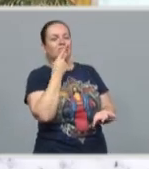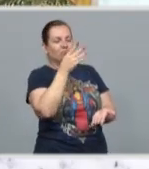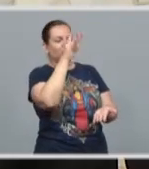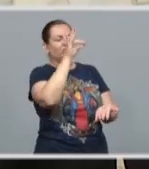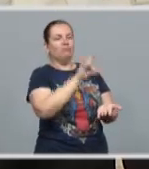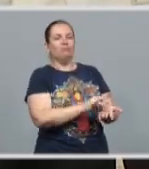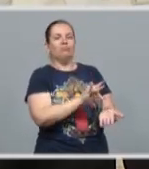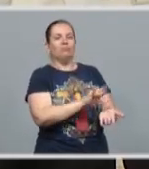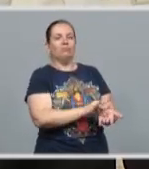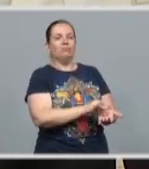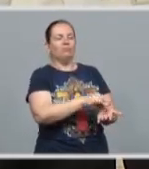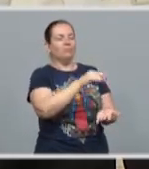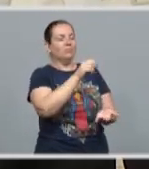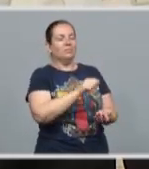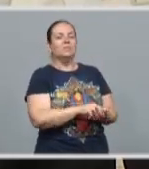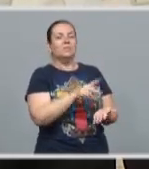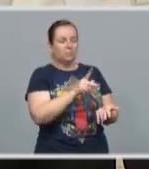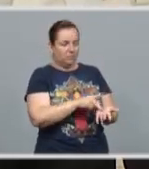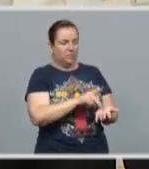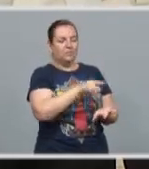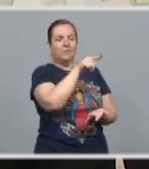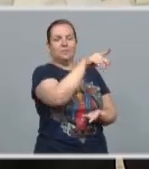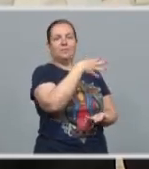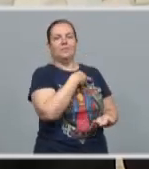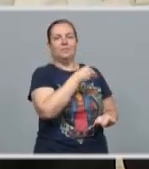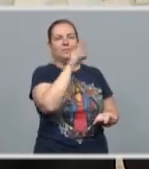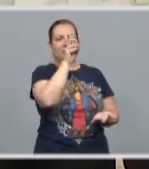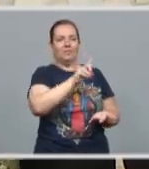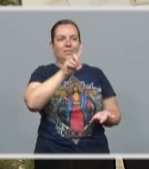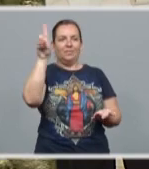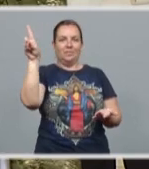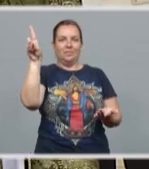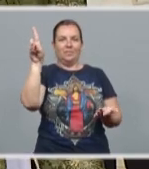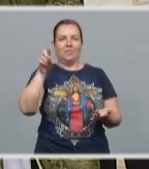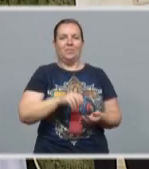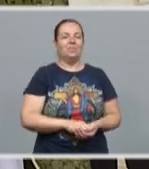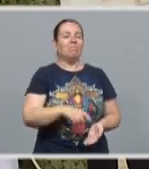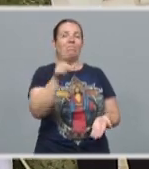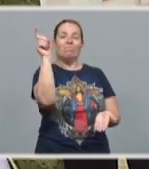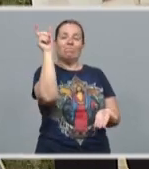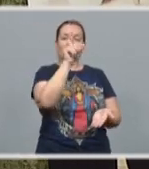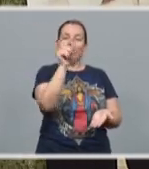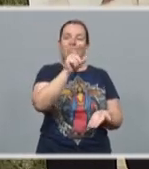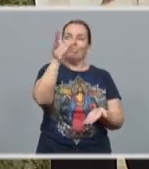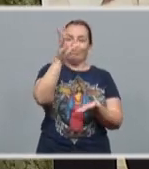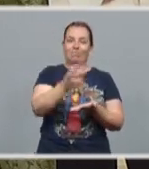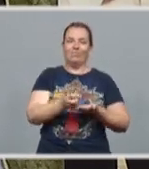testemunho, este é o Filho de Deus. Palavra da